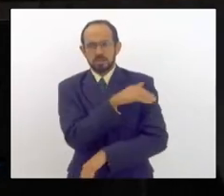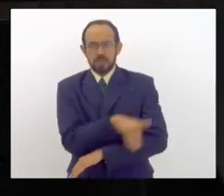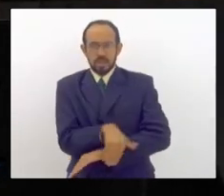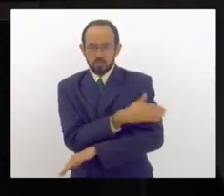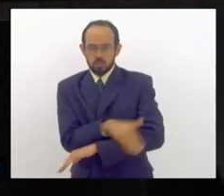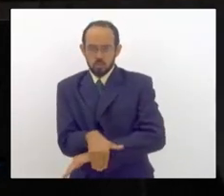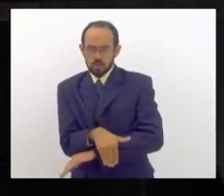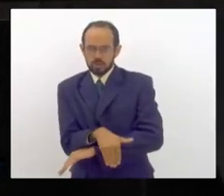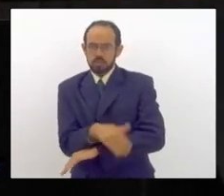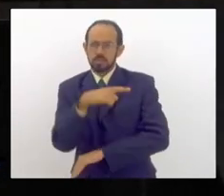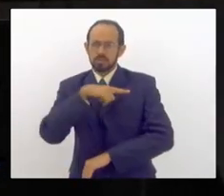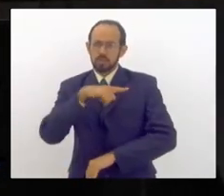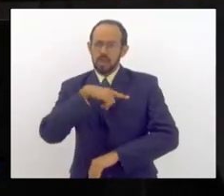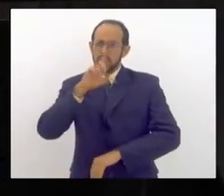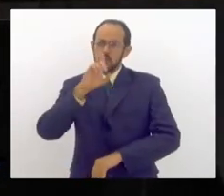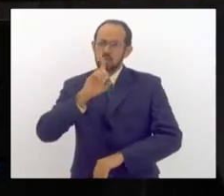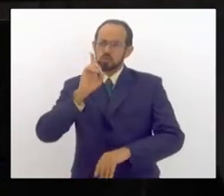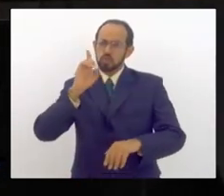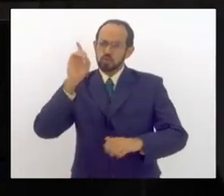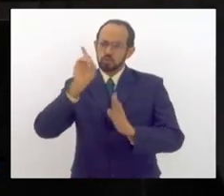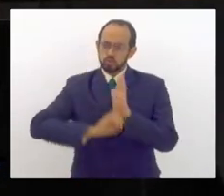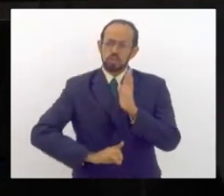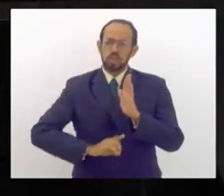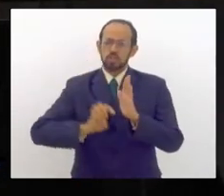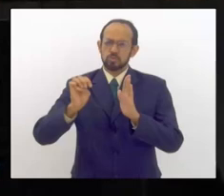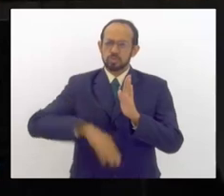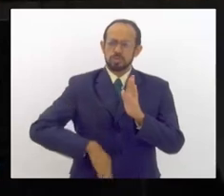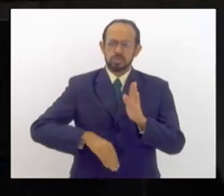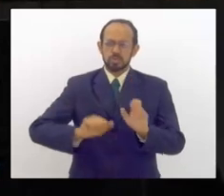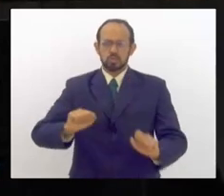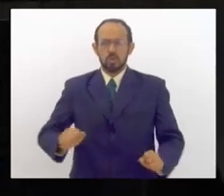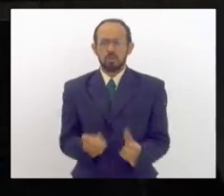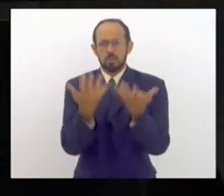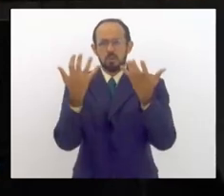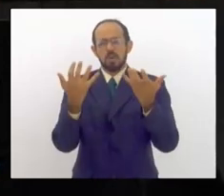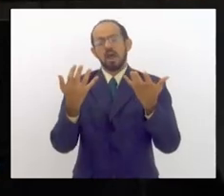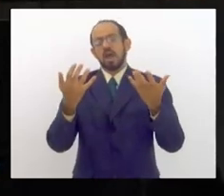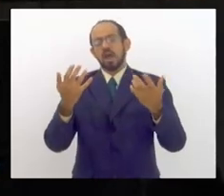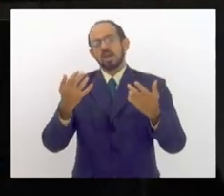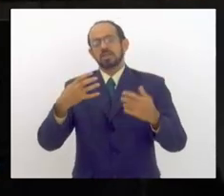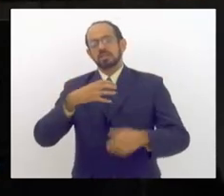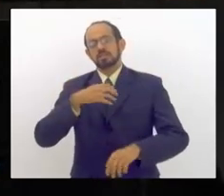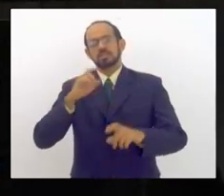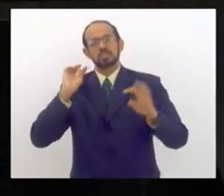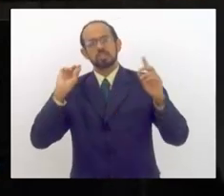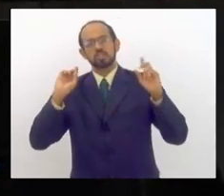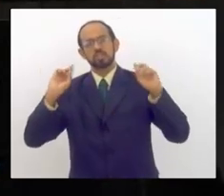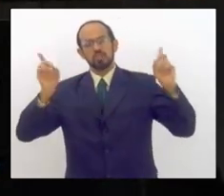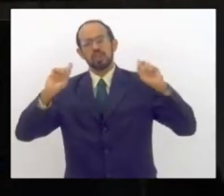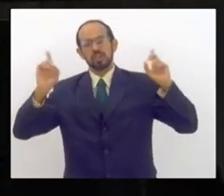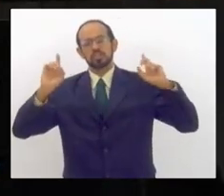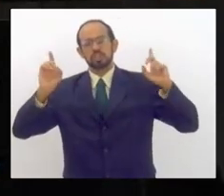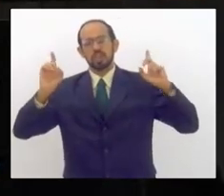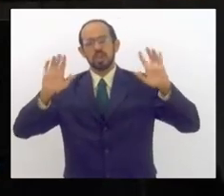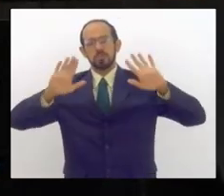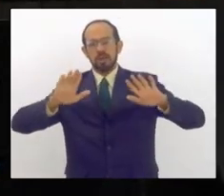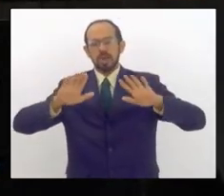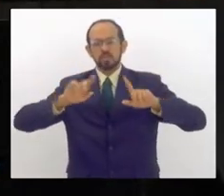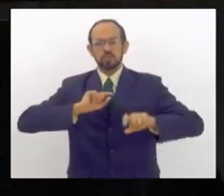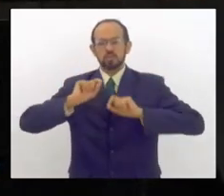têm o seu direito, sim, de comemorar e festejar o carnaval, mas o fato